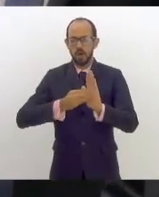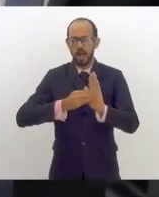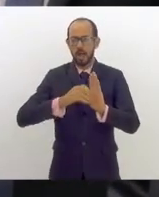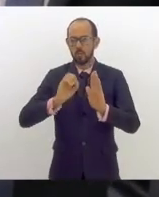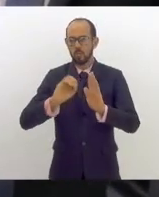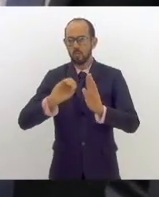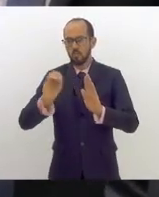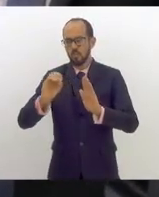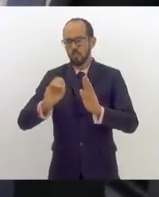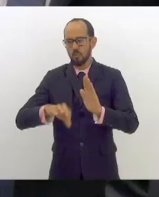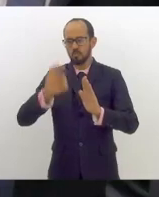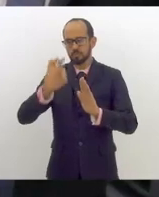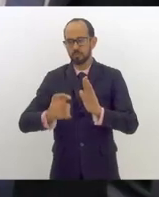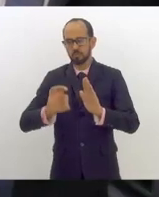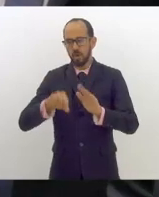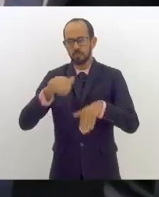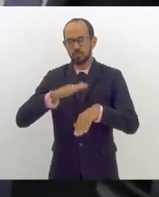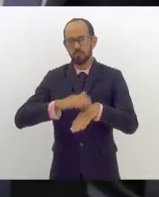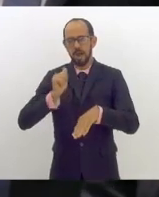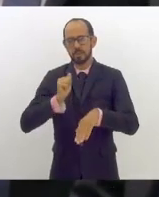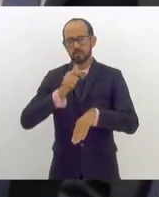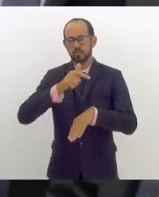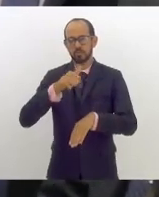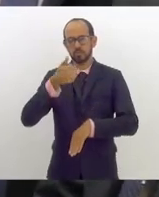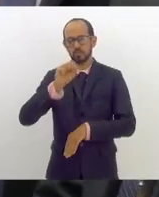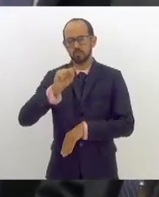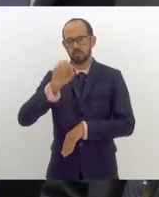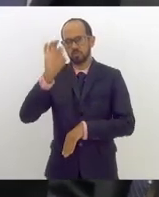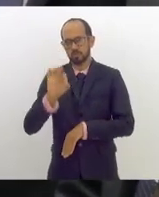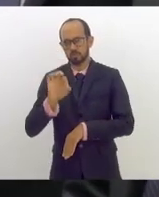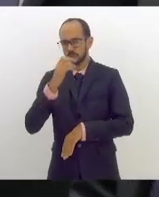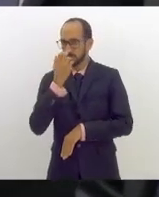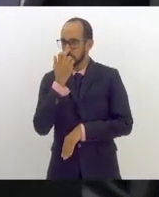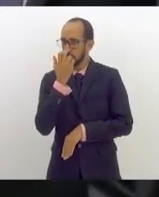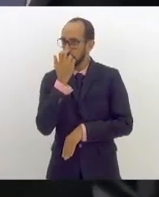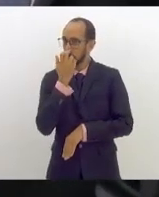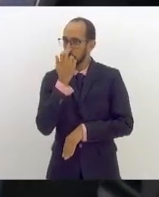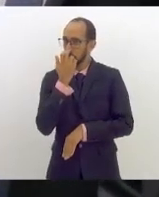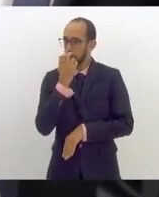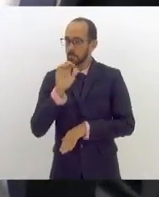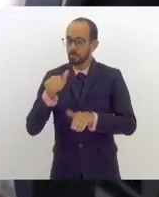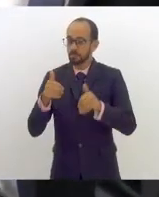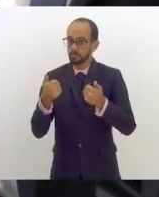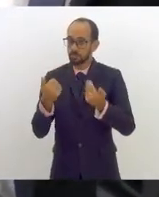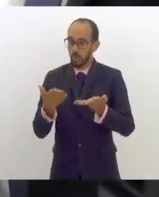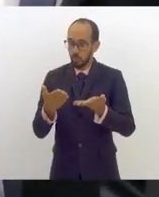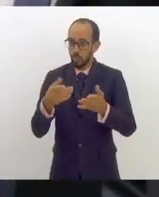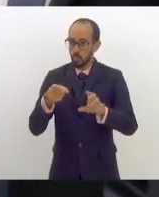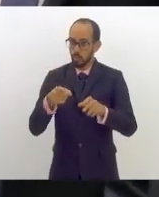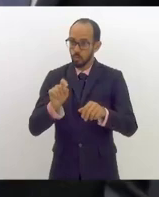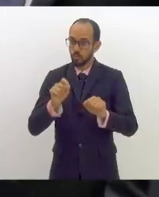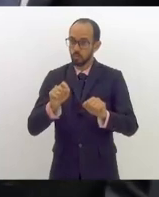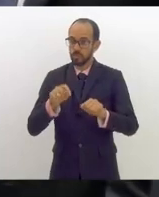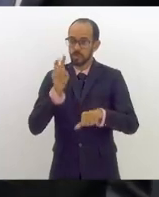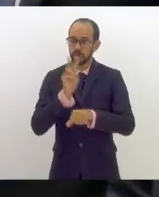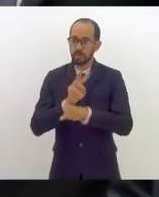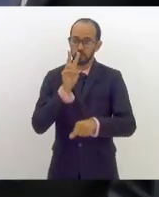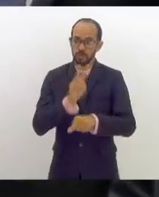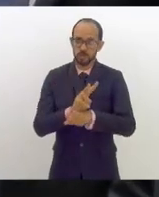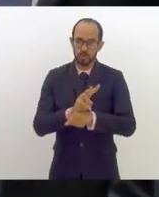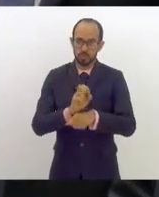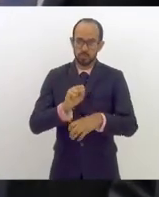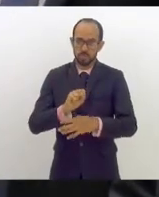acima dos 18%, então está aqui defendendo uma segurança jurídica em relação